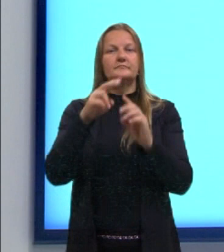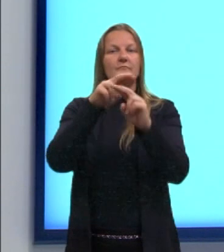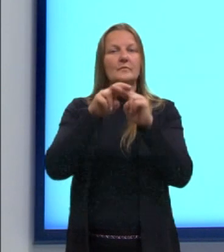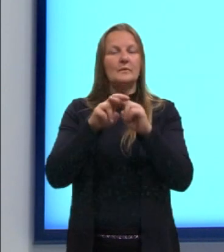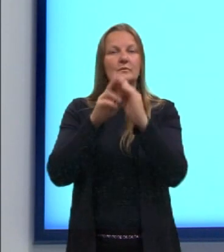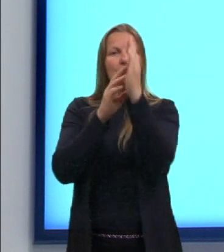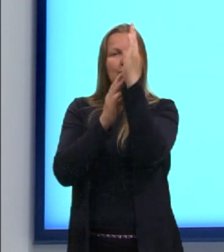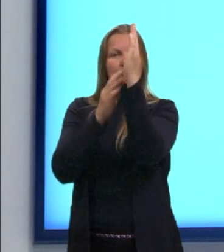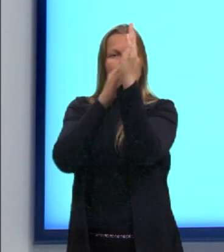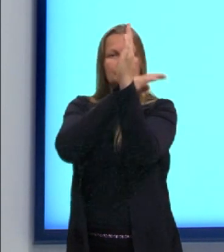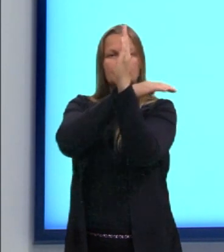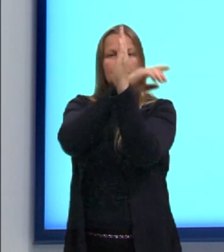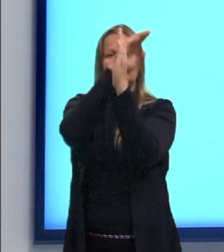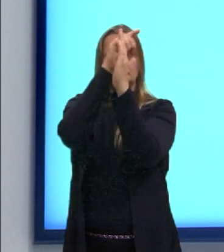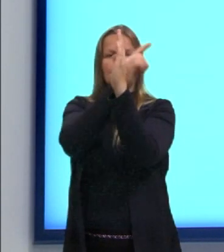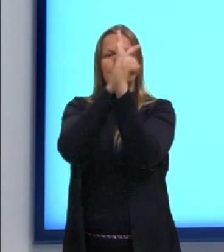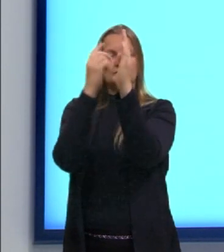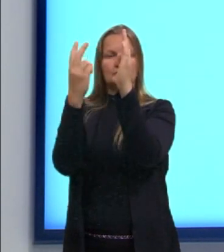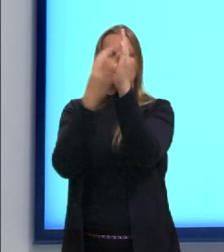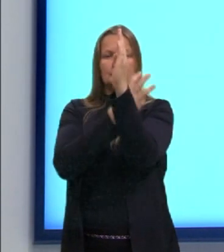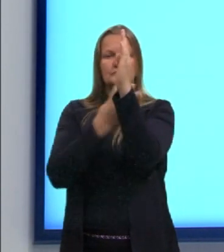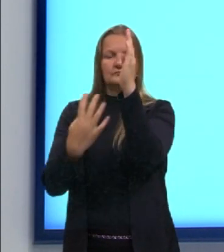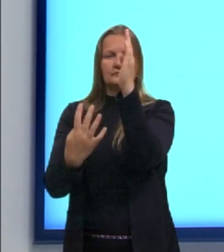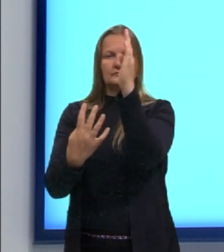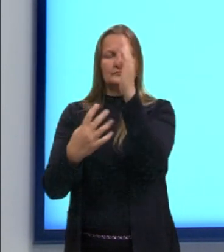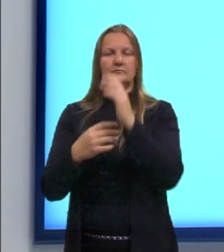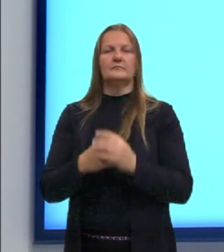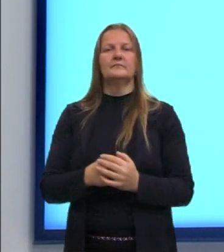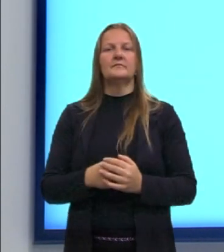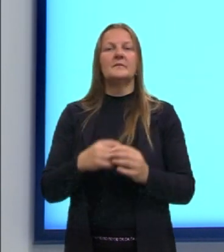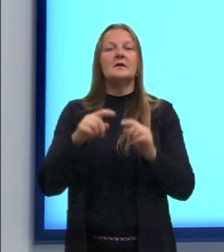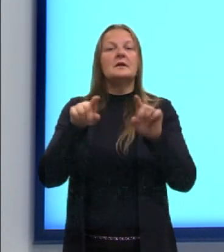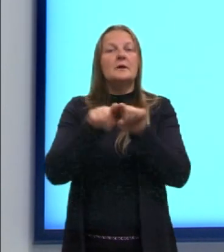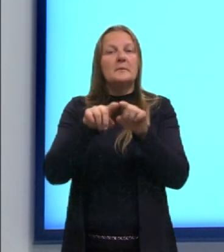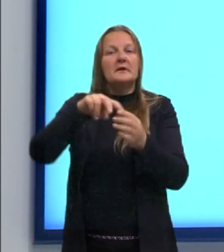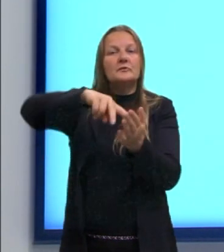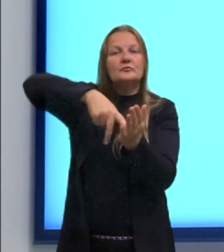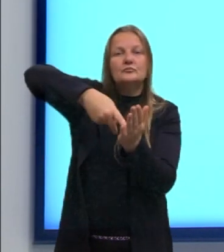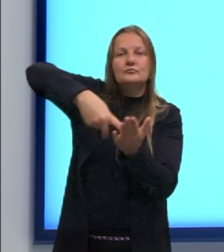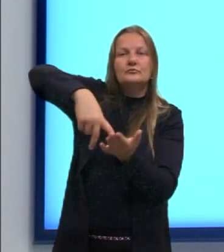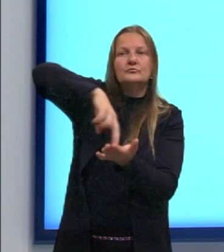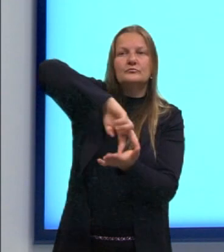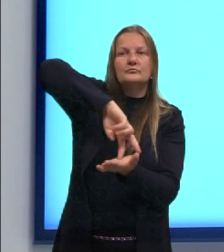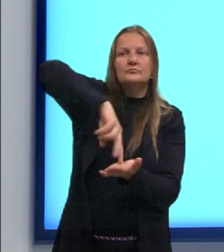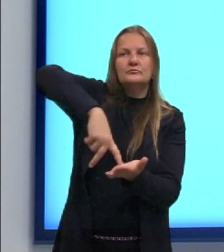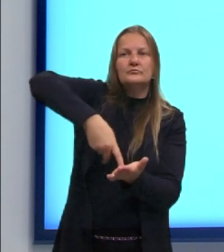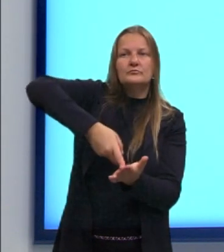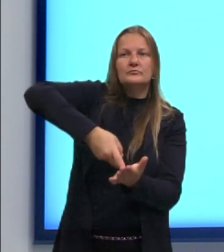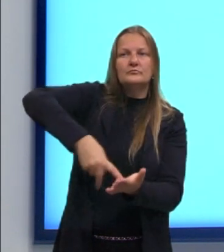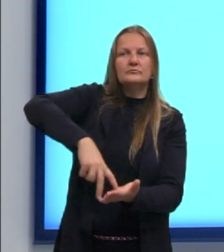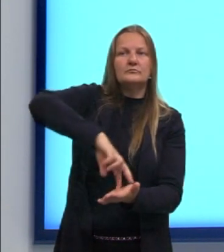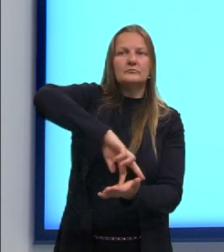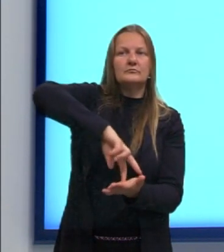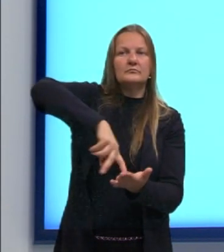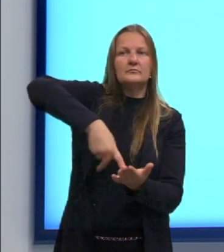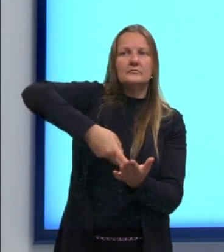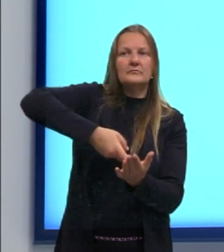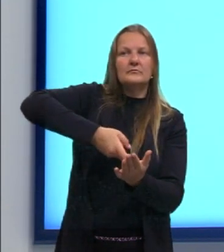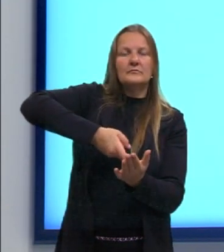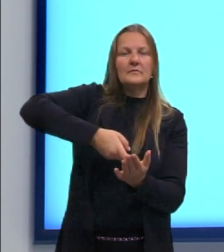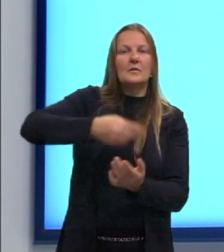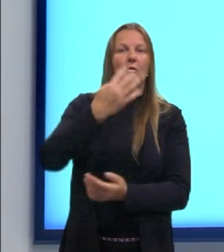quadrantes. O mesmo nós temos para as circunferências que estão aqui. Nós temos dentro de cada uma delas os